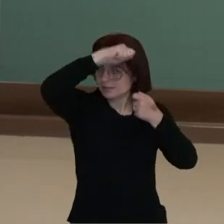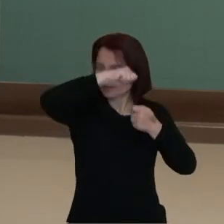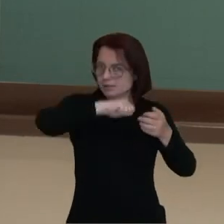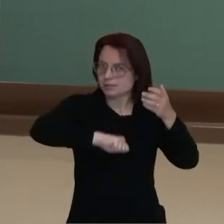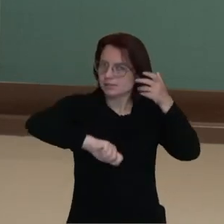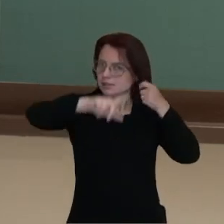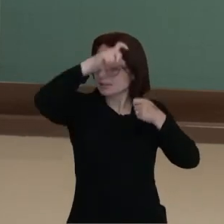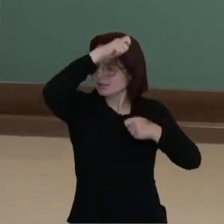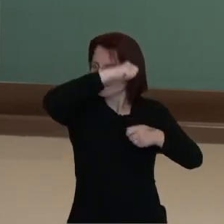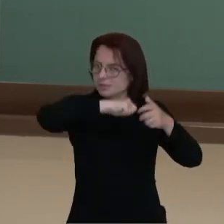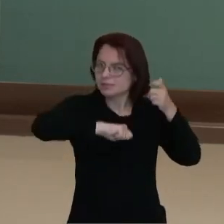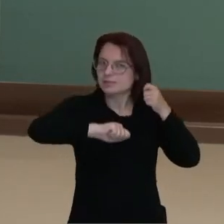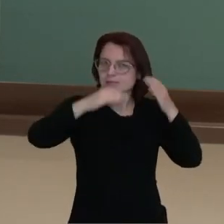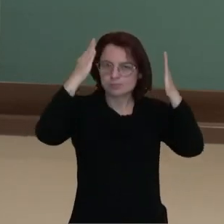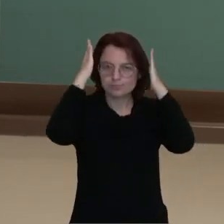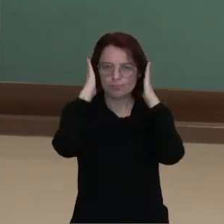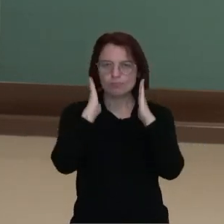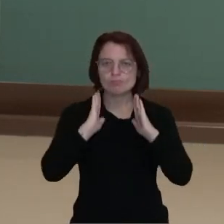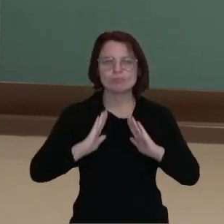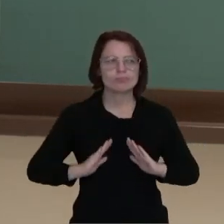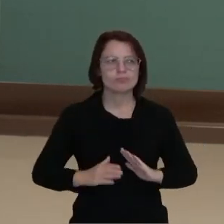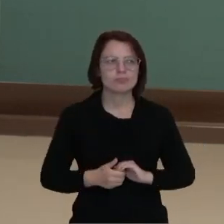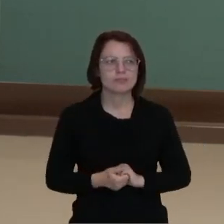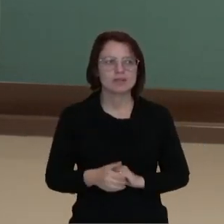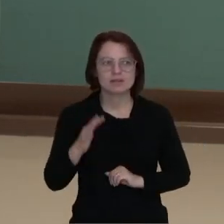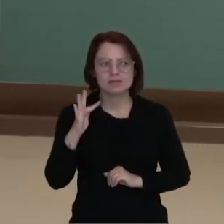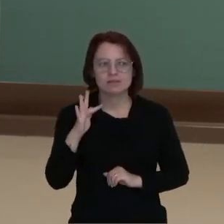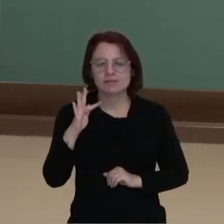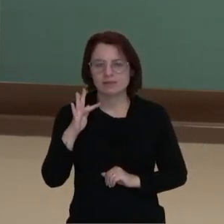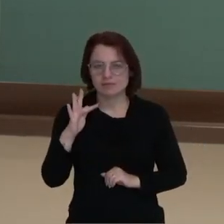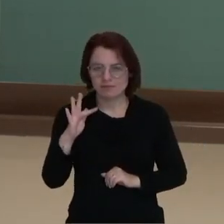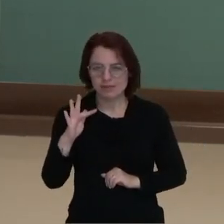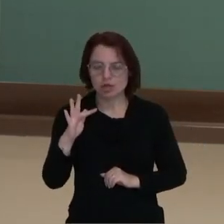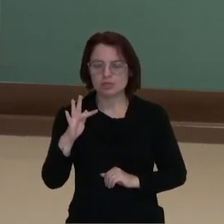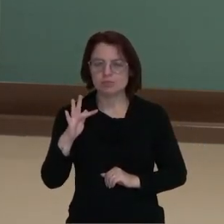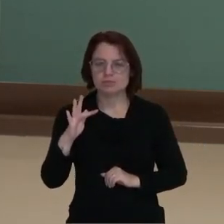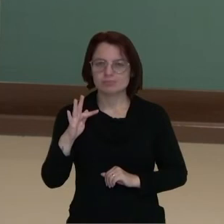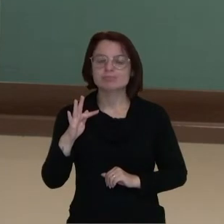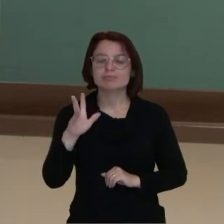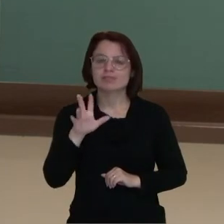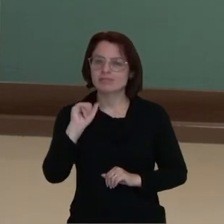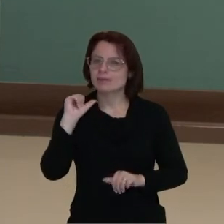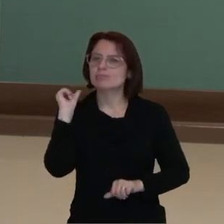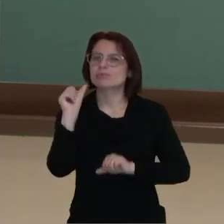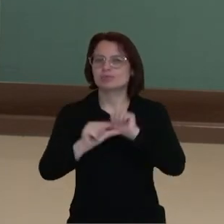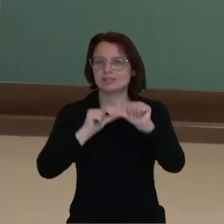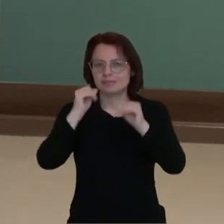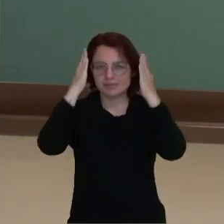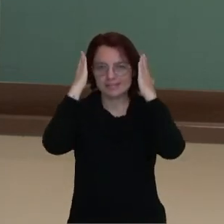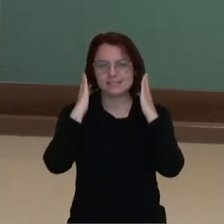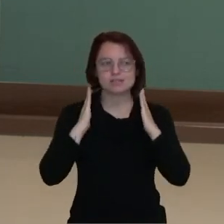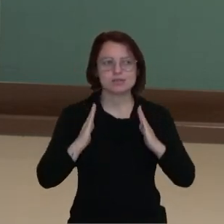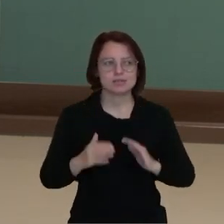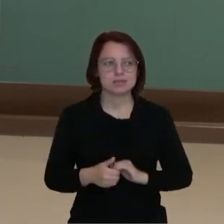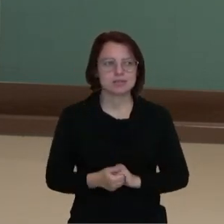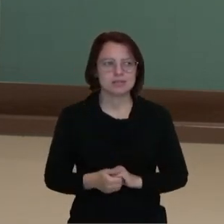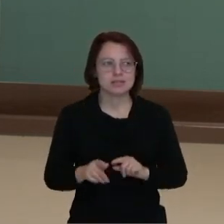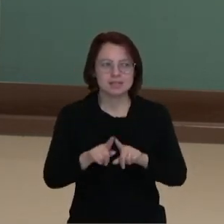produto para alisar esse cabelo, o fenótipo, a aparência física, então, vai ser liso.